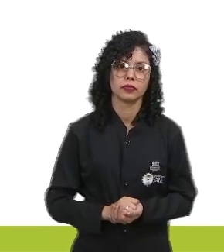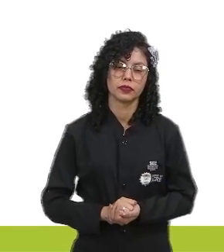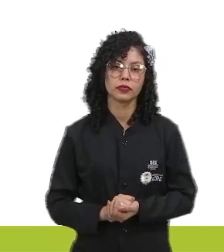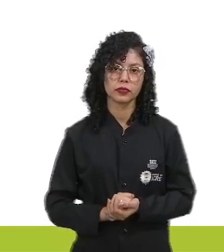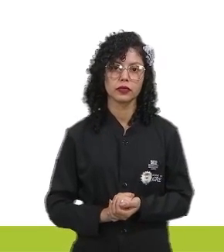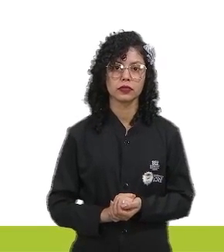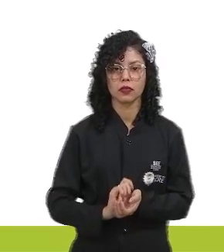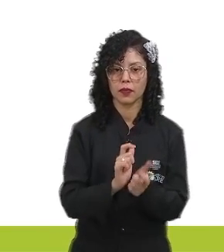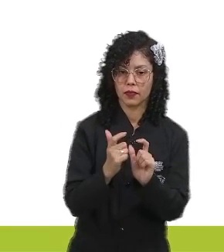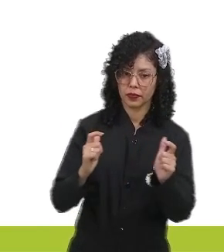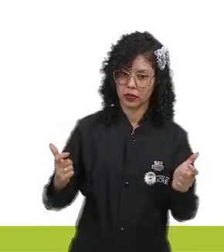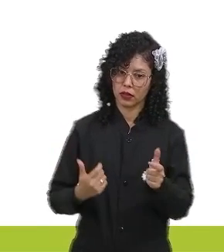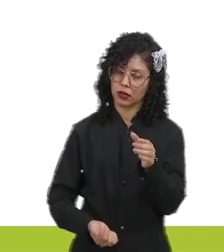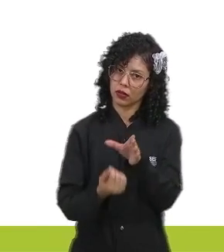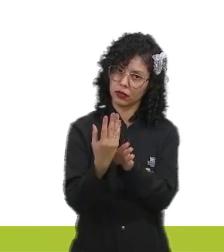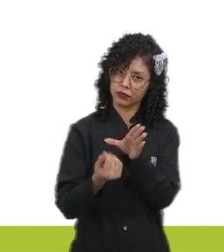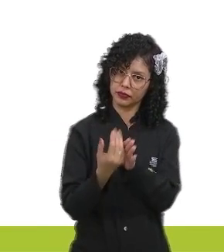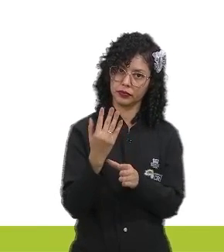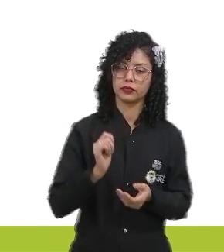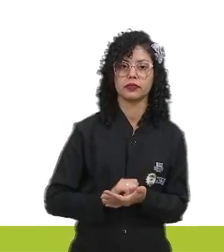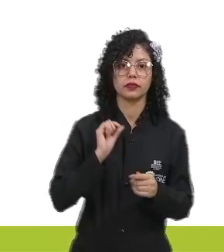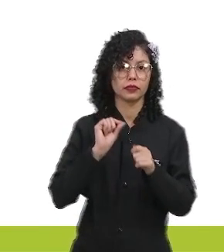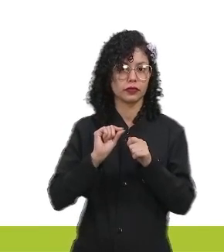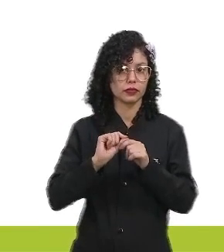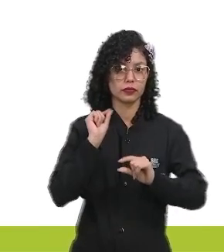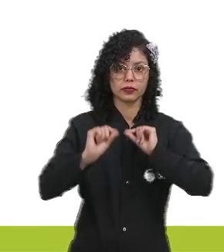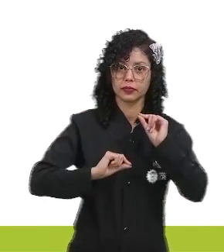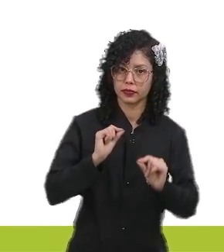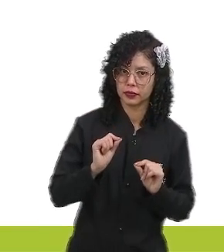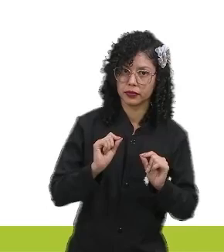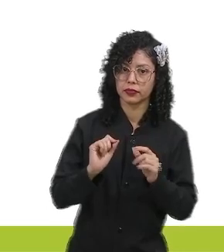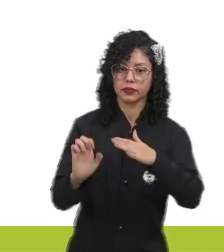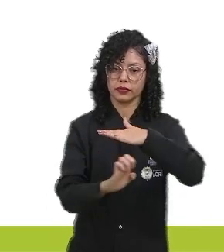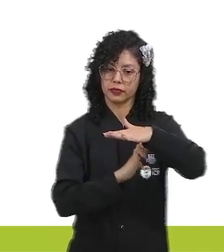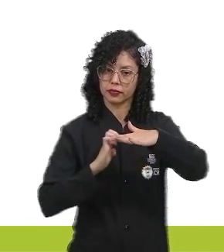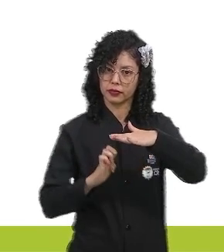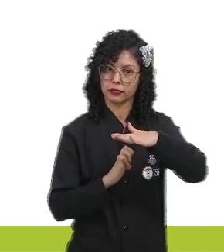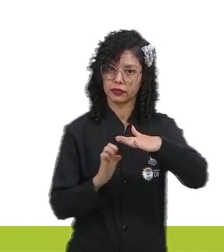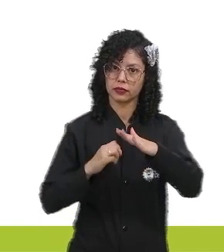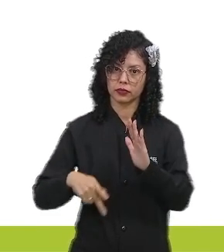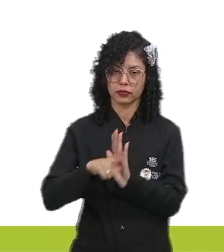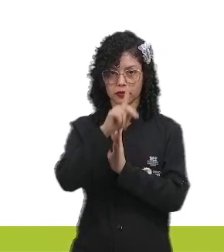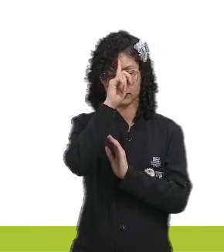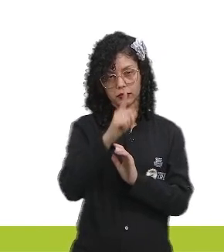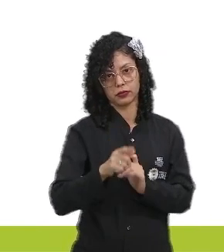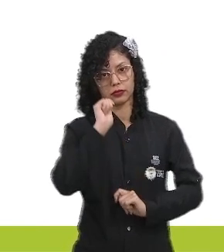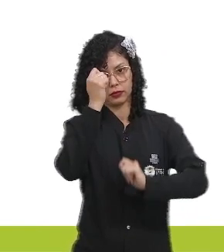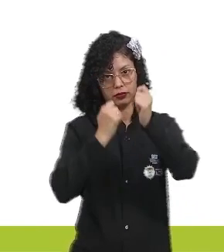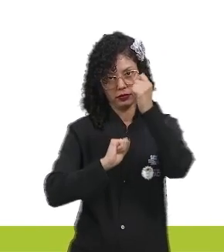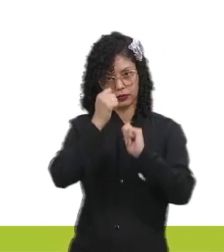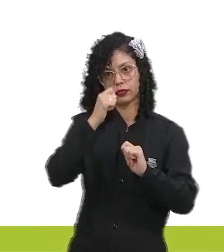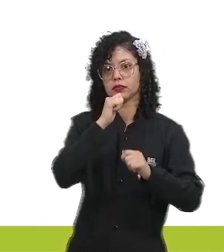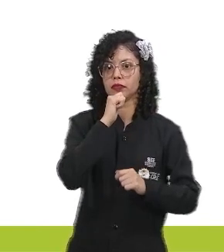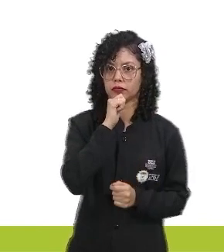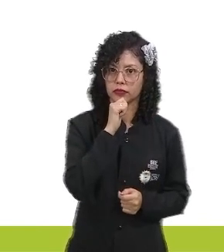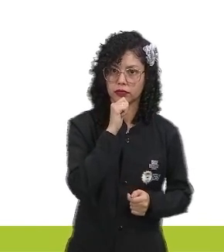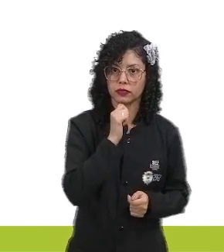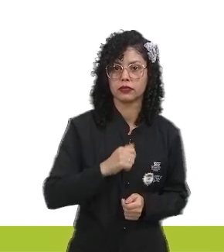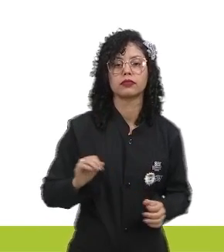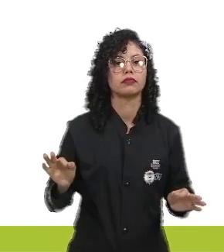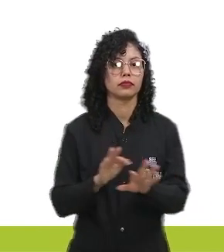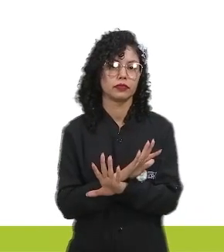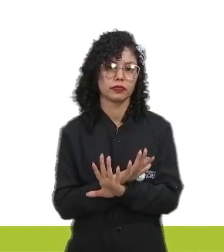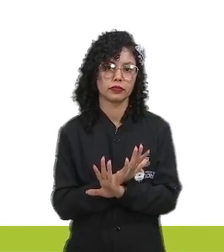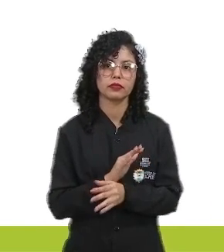a euforia da produção fez com que os empresários, os donos das fábricas, mantivessem essa produção achando que a crise iria